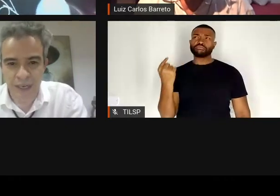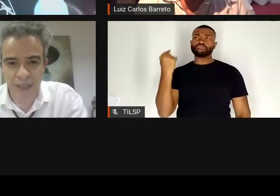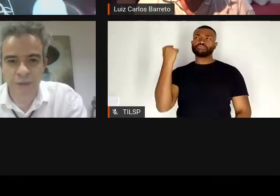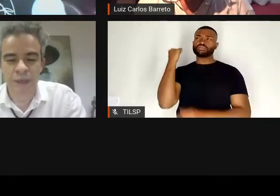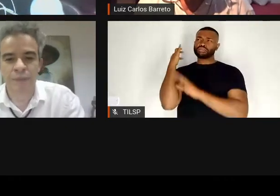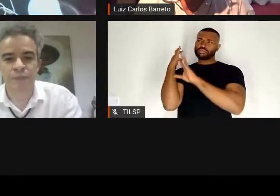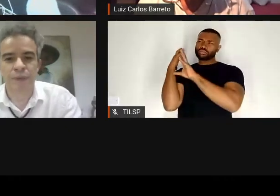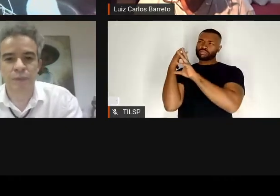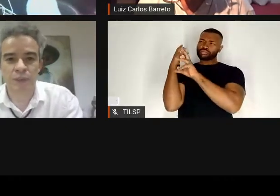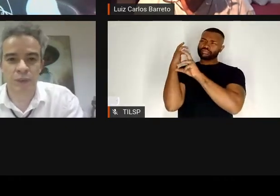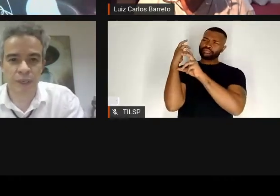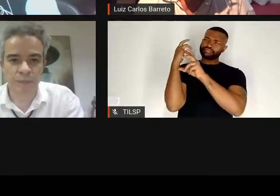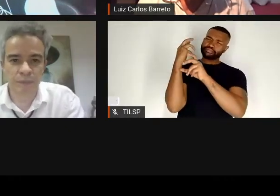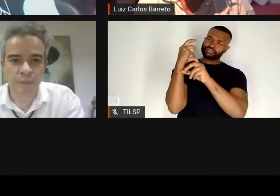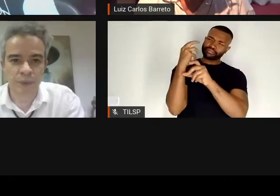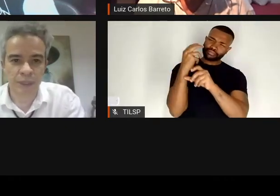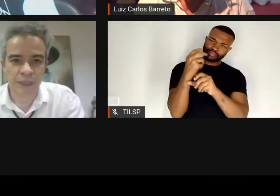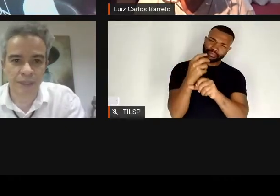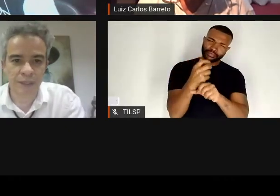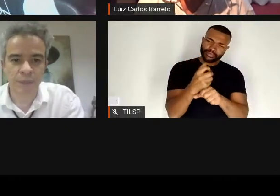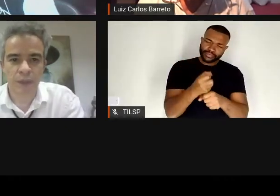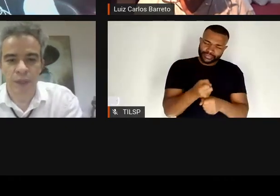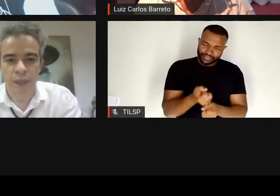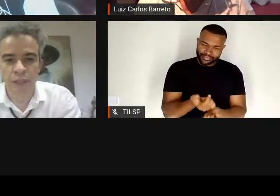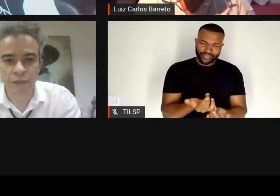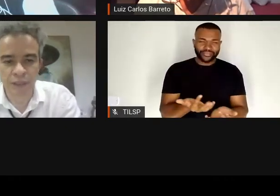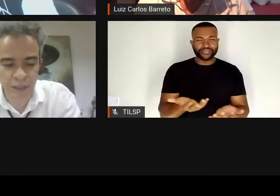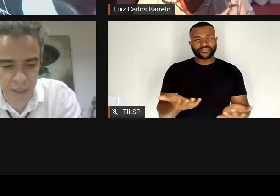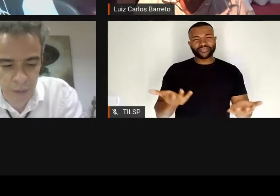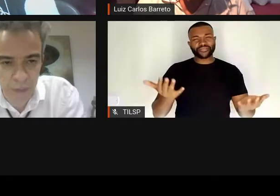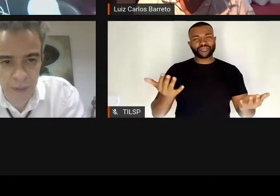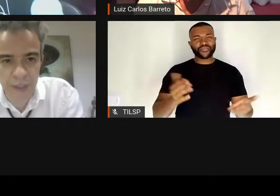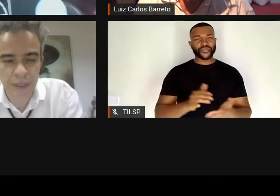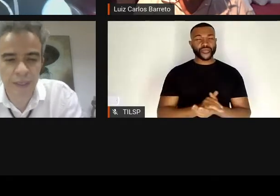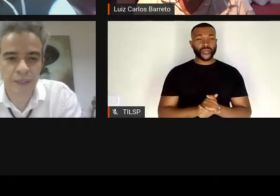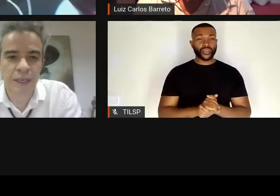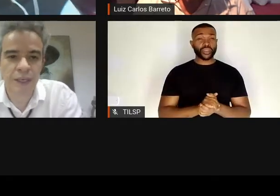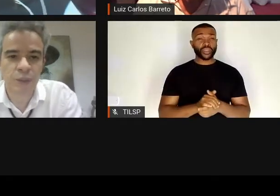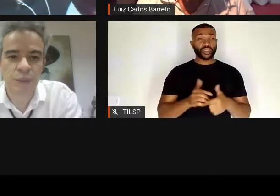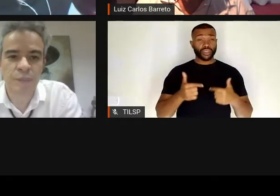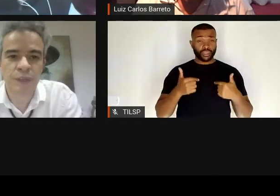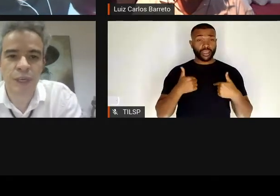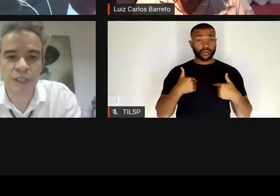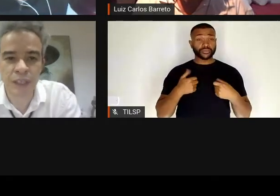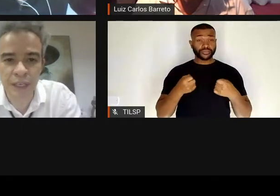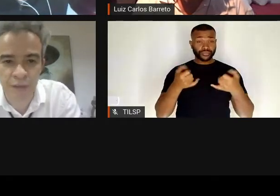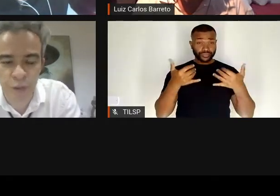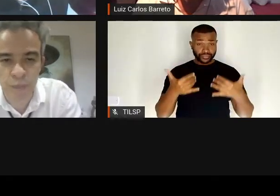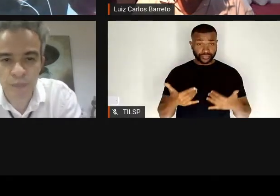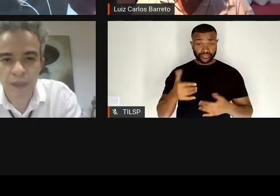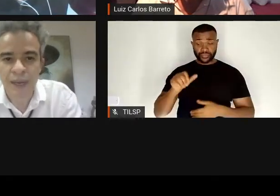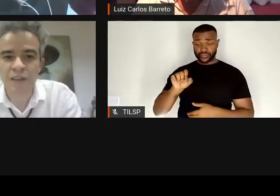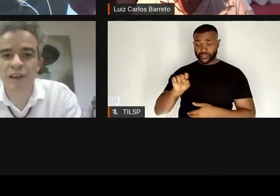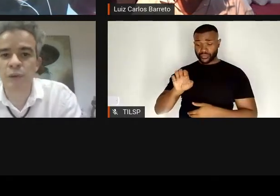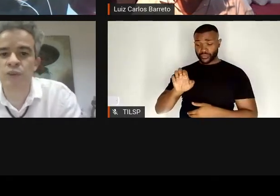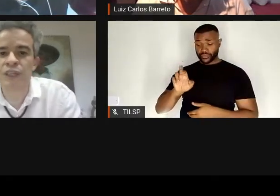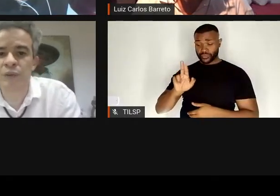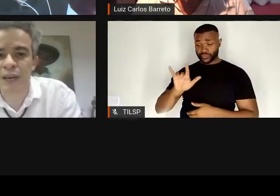dessa memória e ela gera aí uma história muito interessante. Eu estava